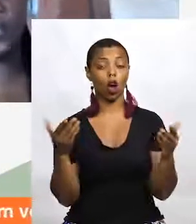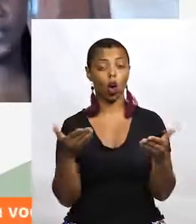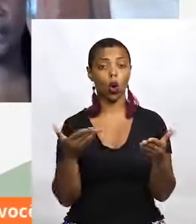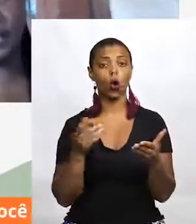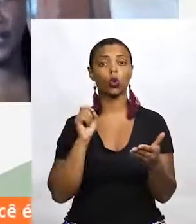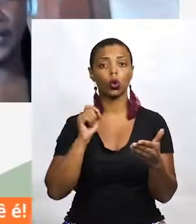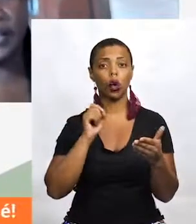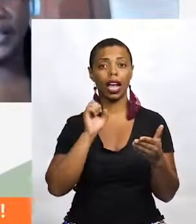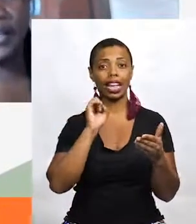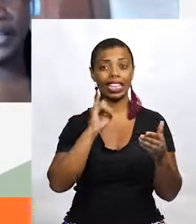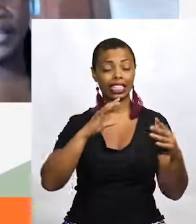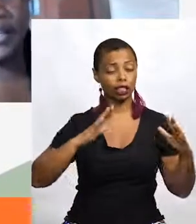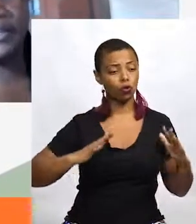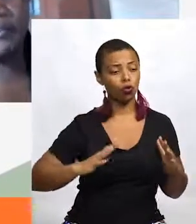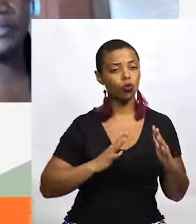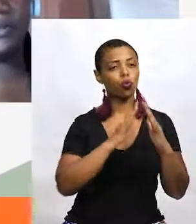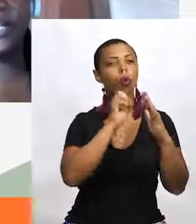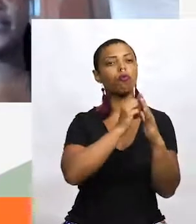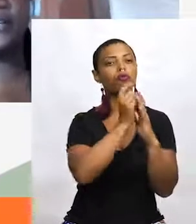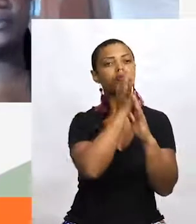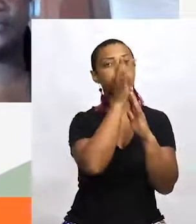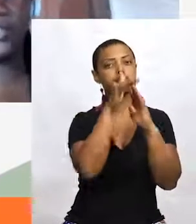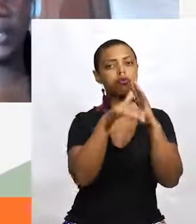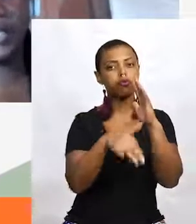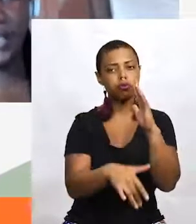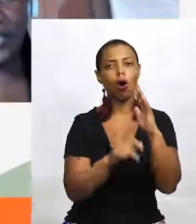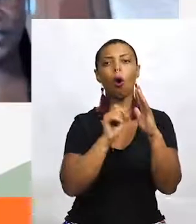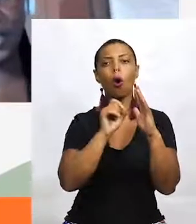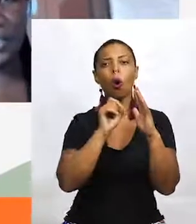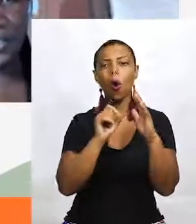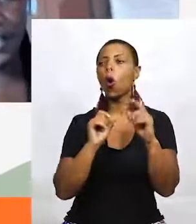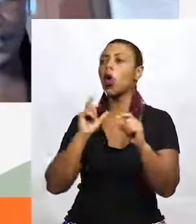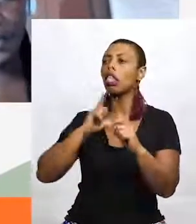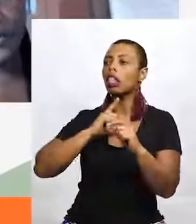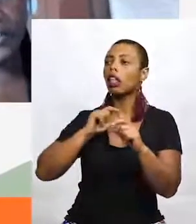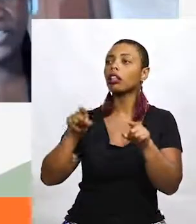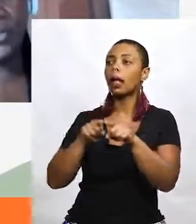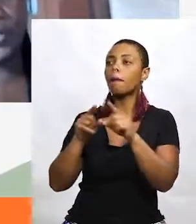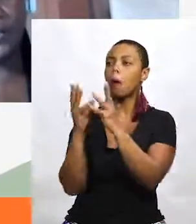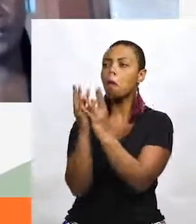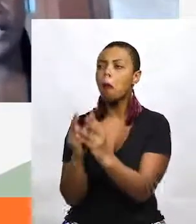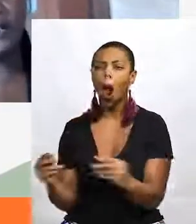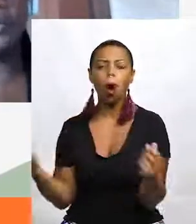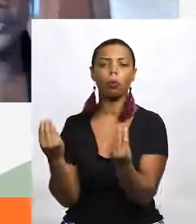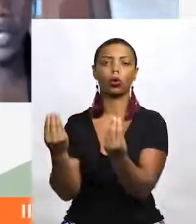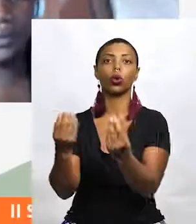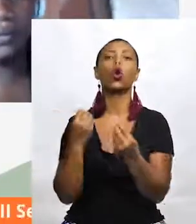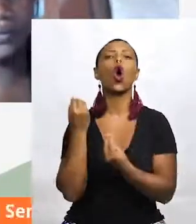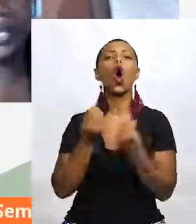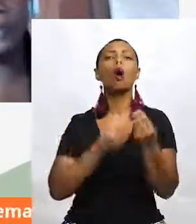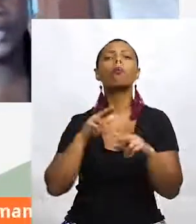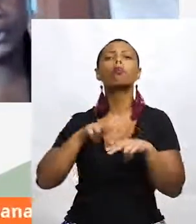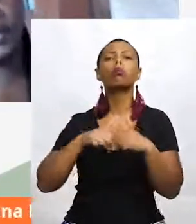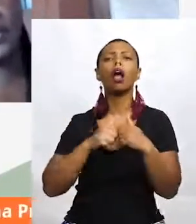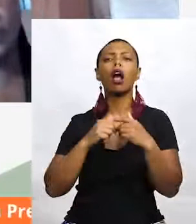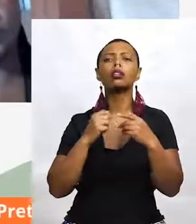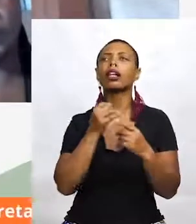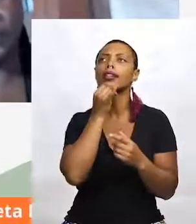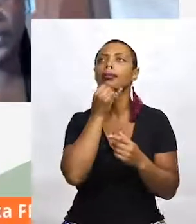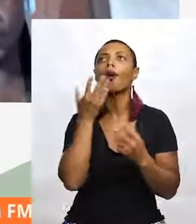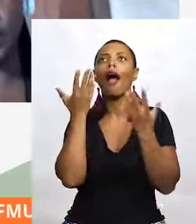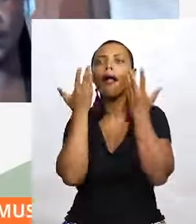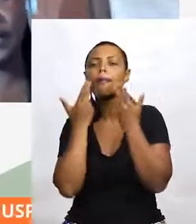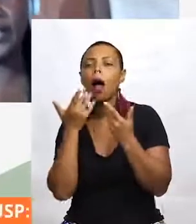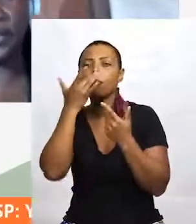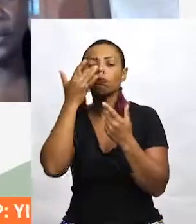vulcânicas e extinções em massa. Quais são os mecanismos que desencadeiam essas extinções em massa ou não, né? Porque nós